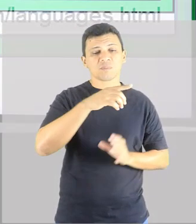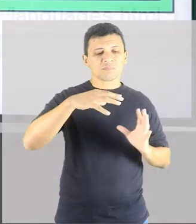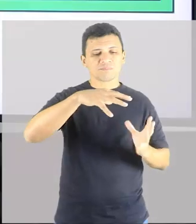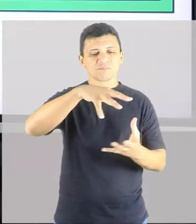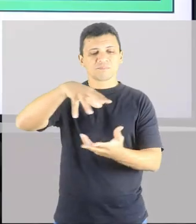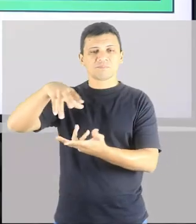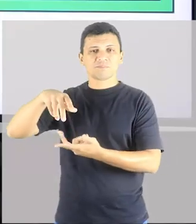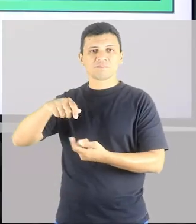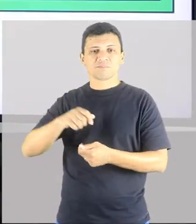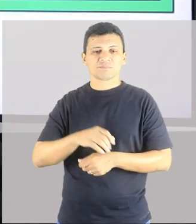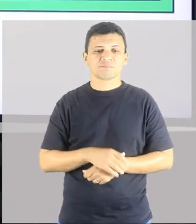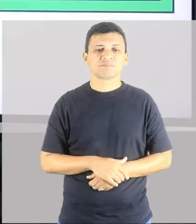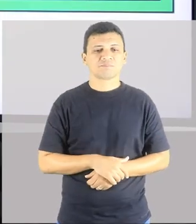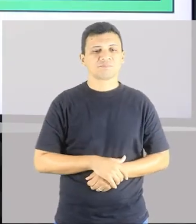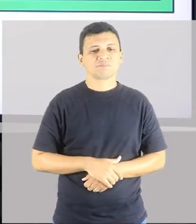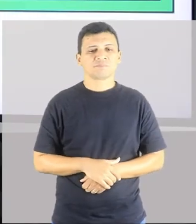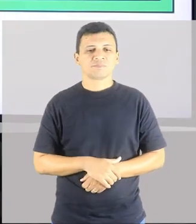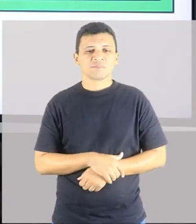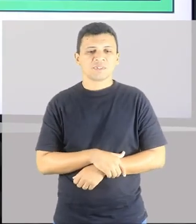vamos lá comigo.